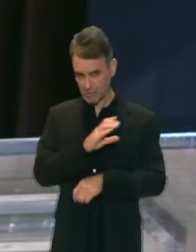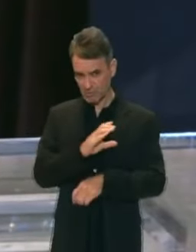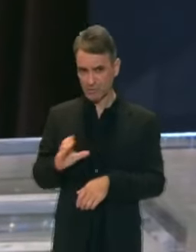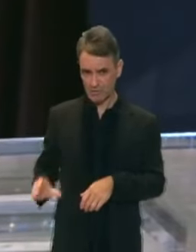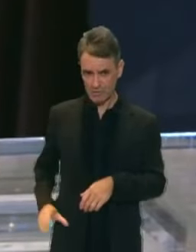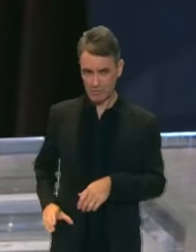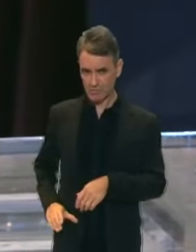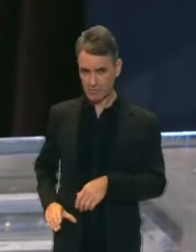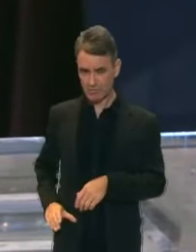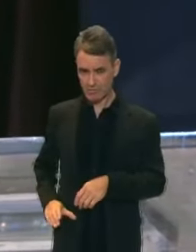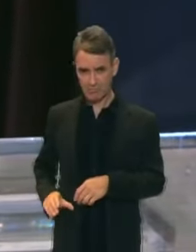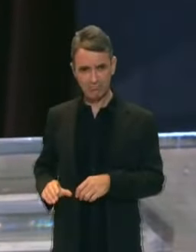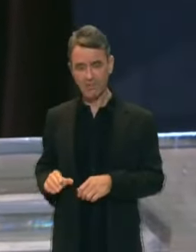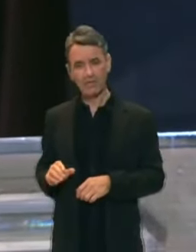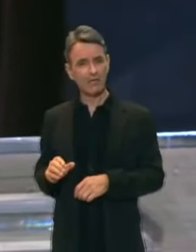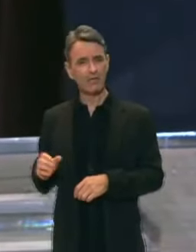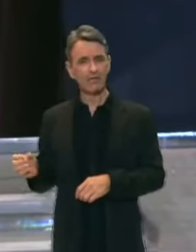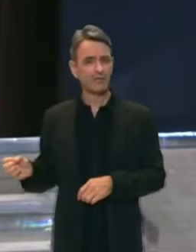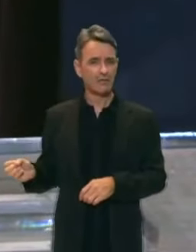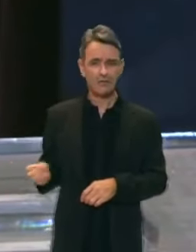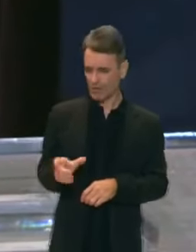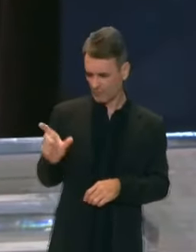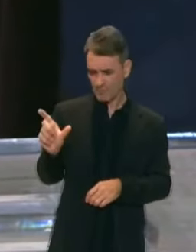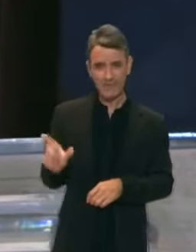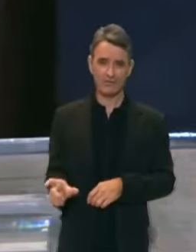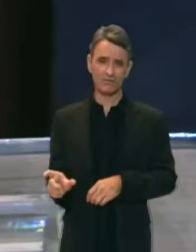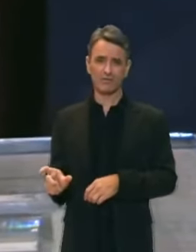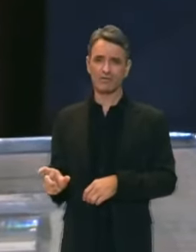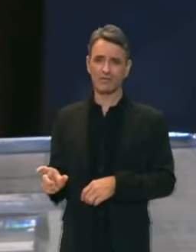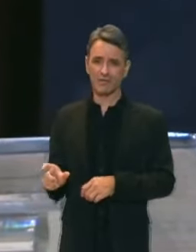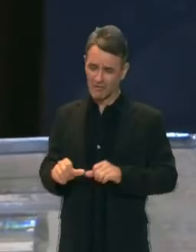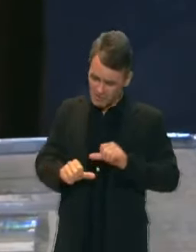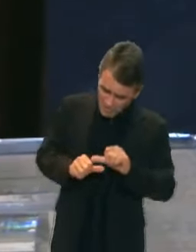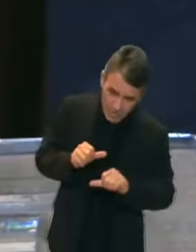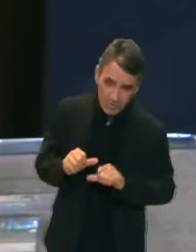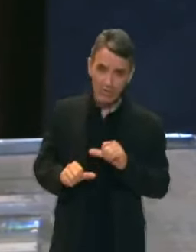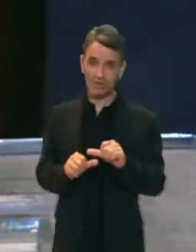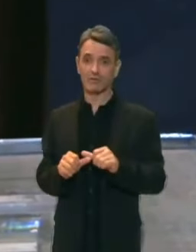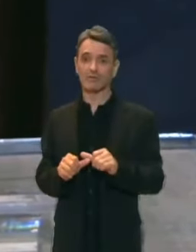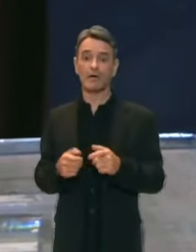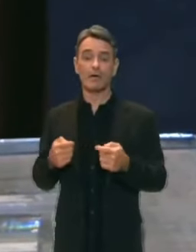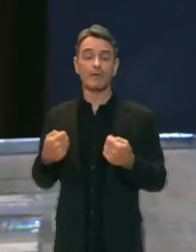Cristo, nova criatura é. Mas precisa estar em Cristo.